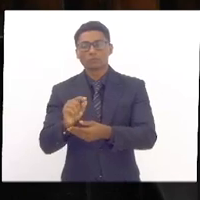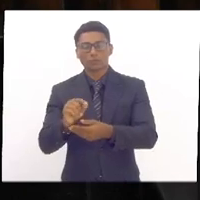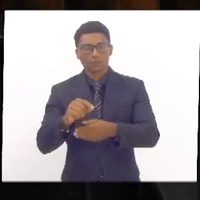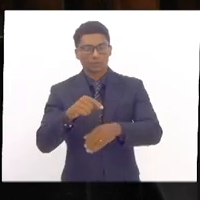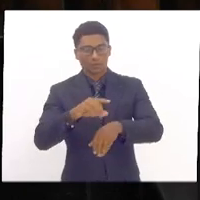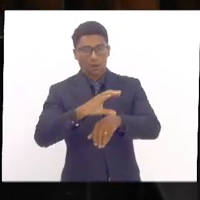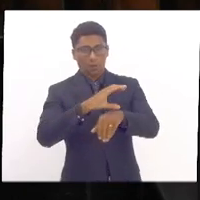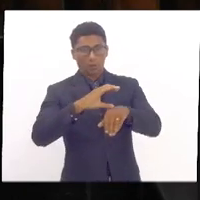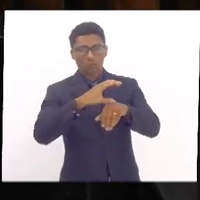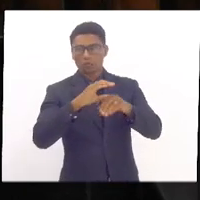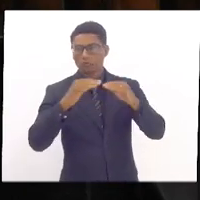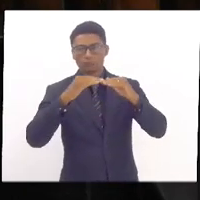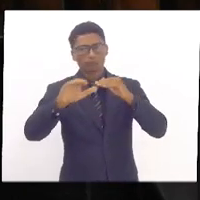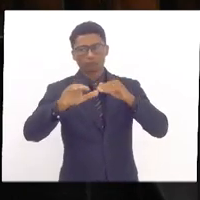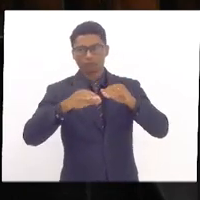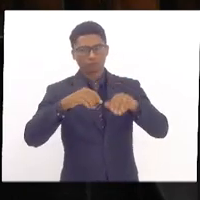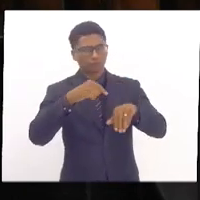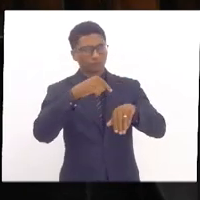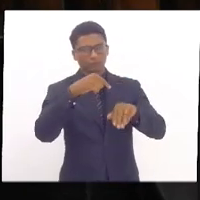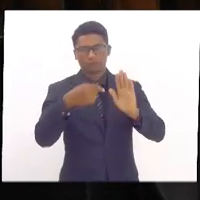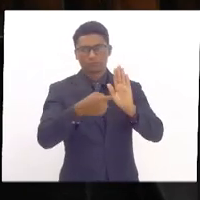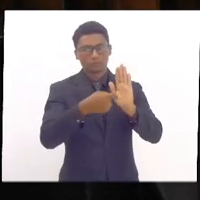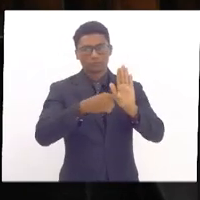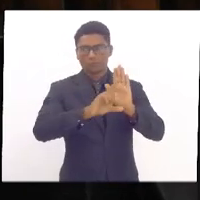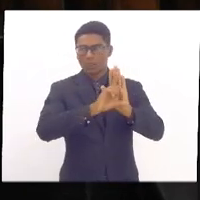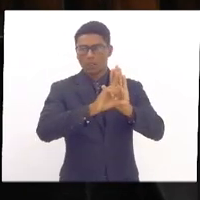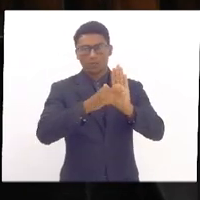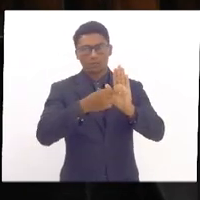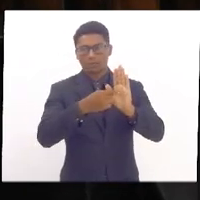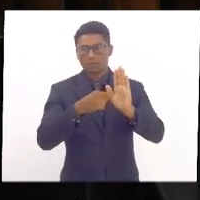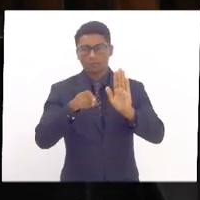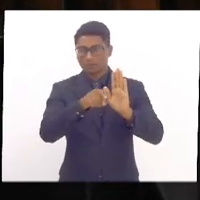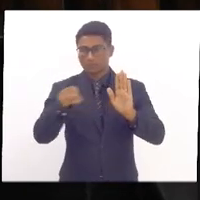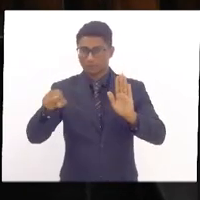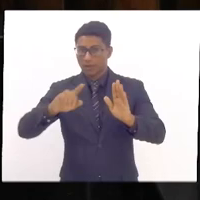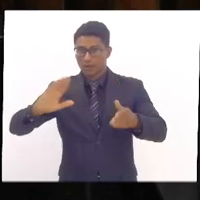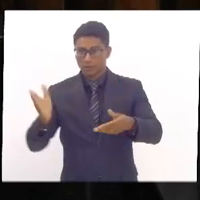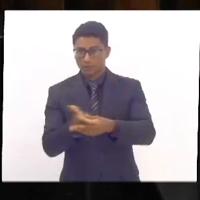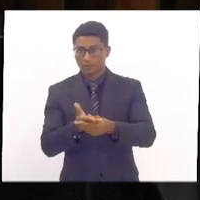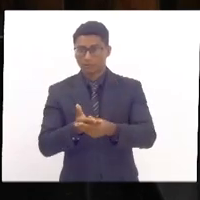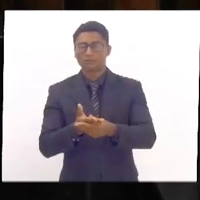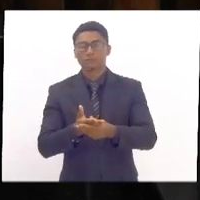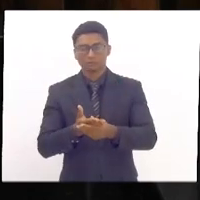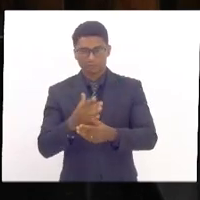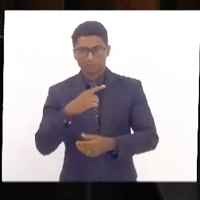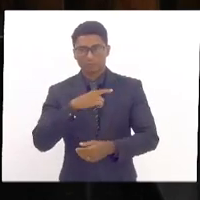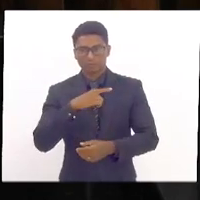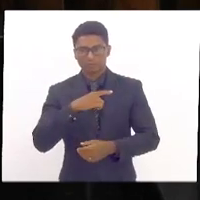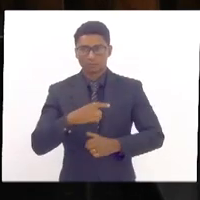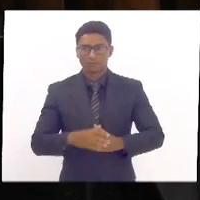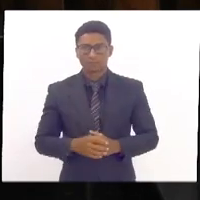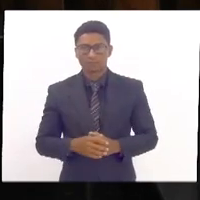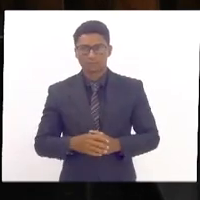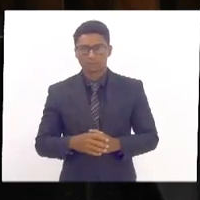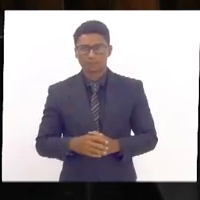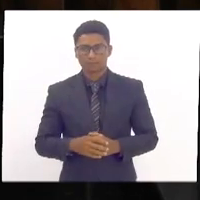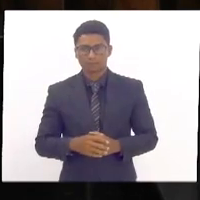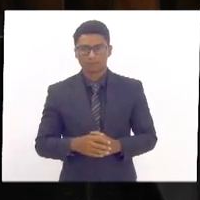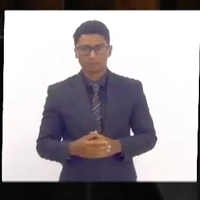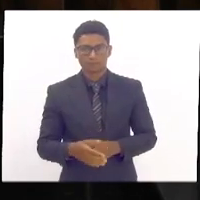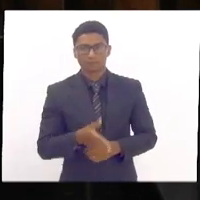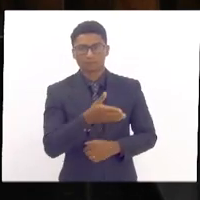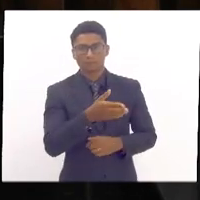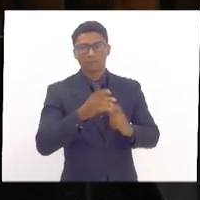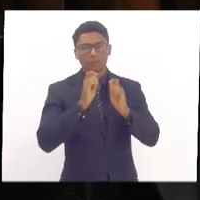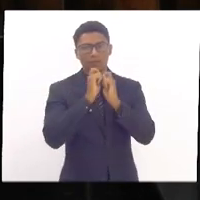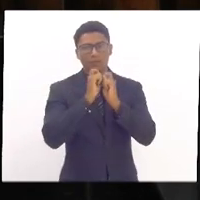inconstitucionalidade contra esta lei complementar do Paraná, isto é, contra a Assembleia Legislativa